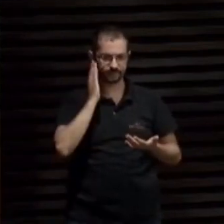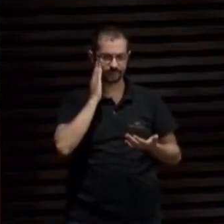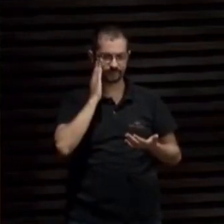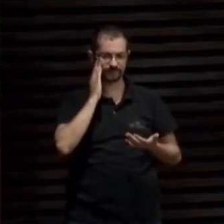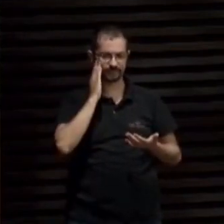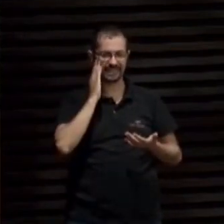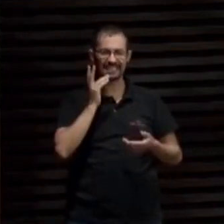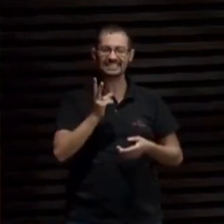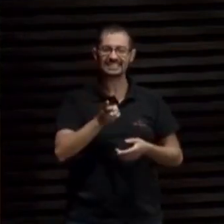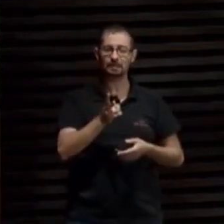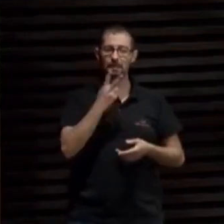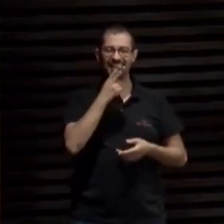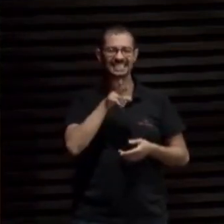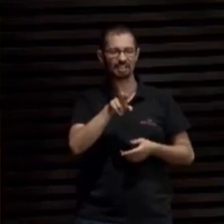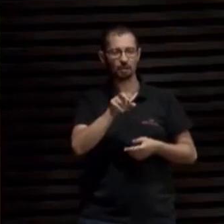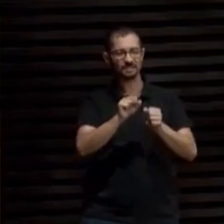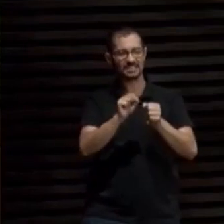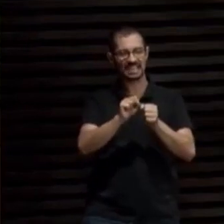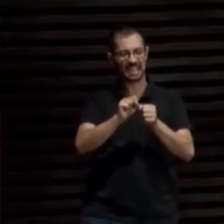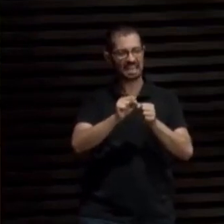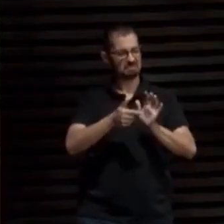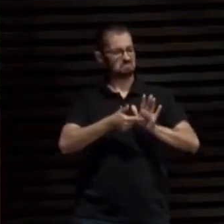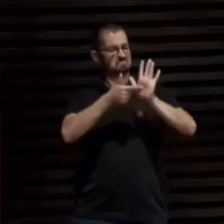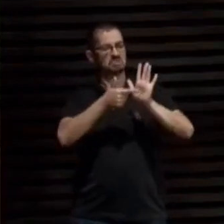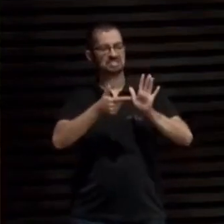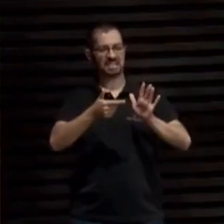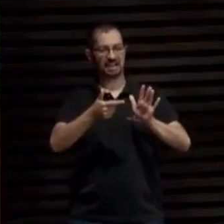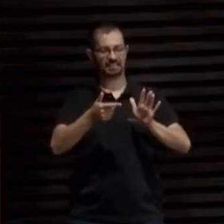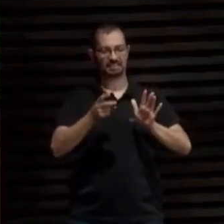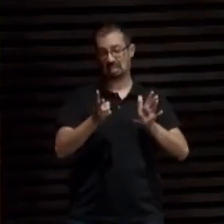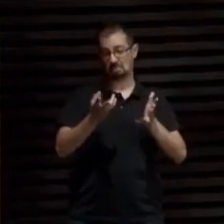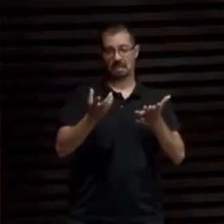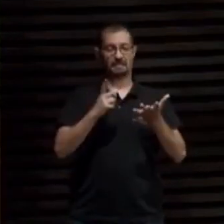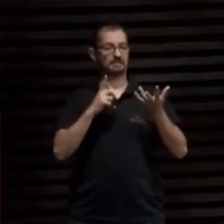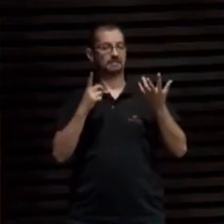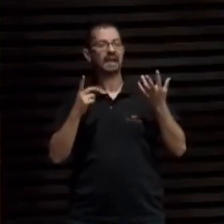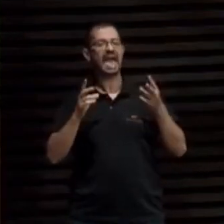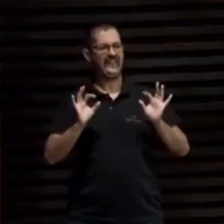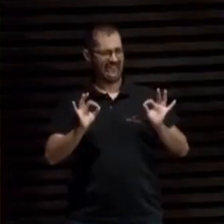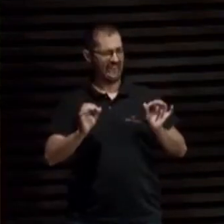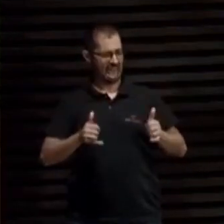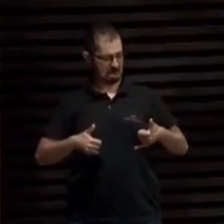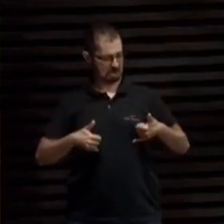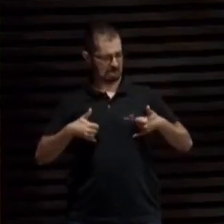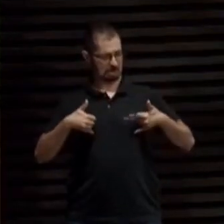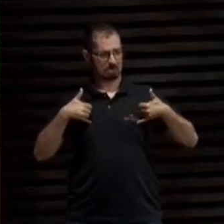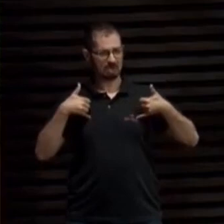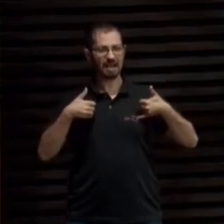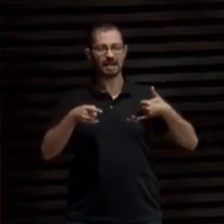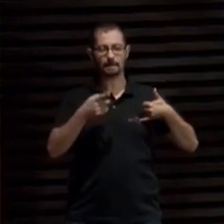sempre queremos melhorar a nossa aparência, ter um maior